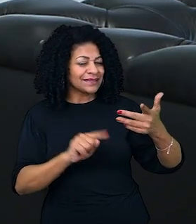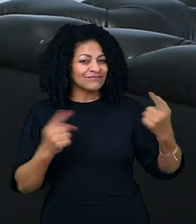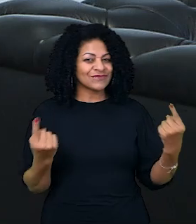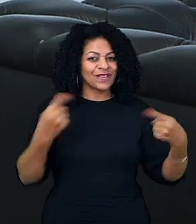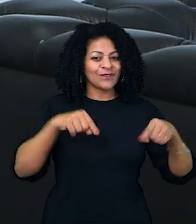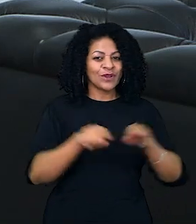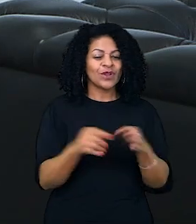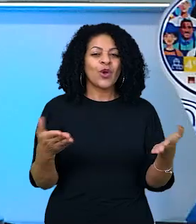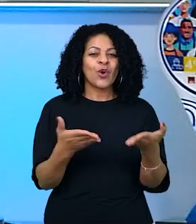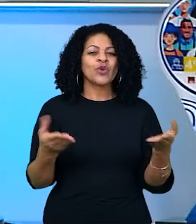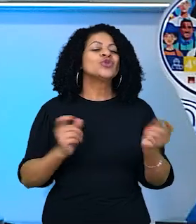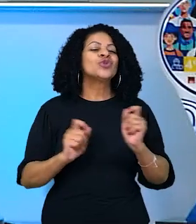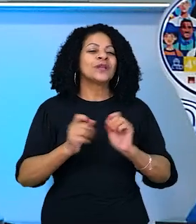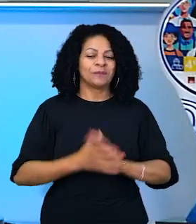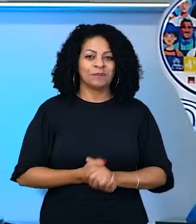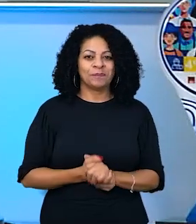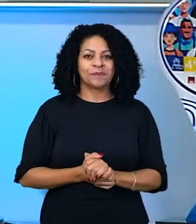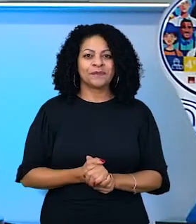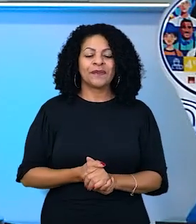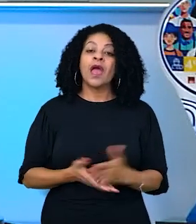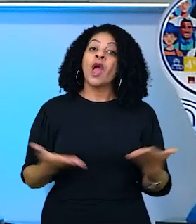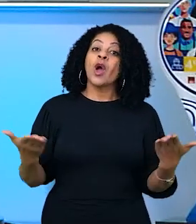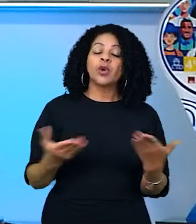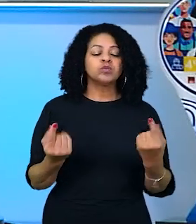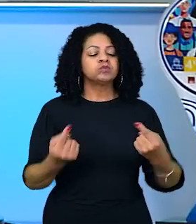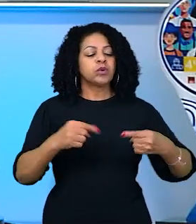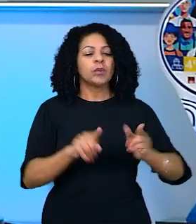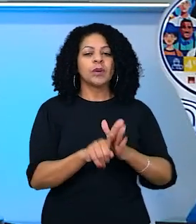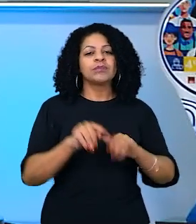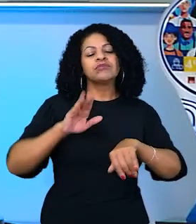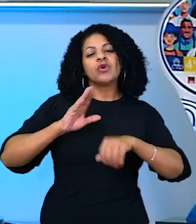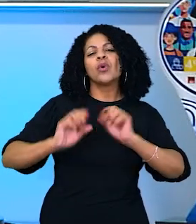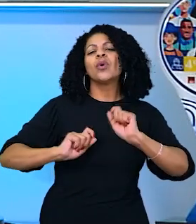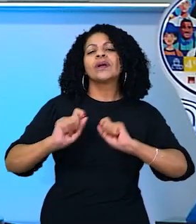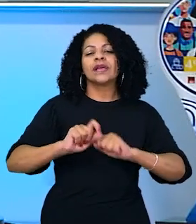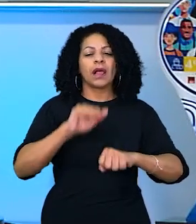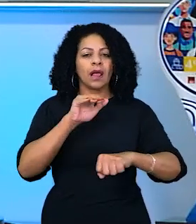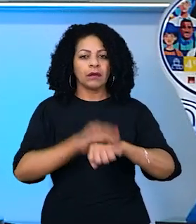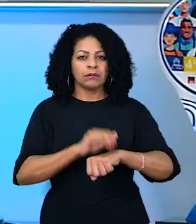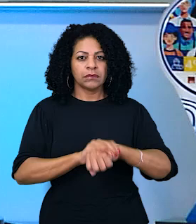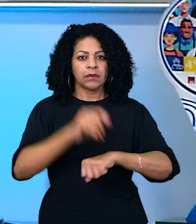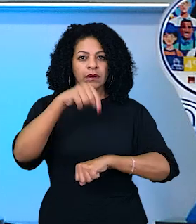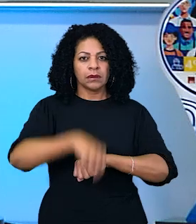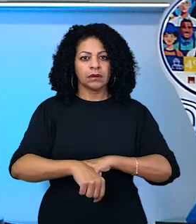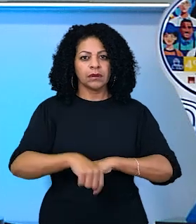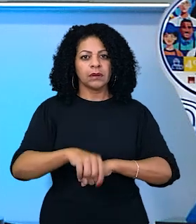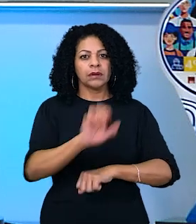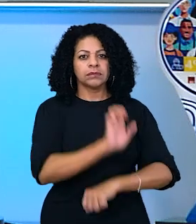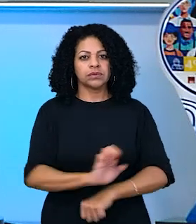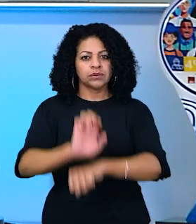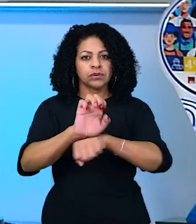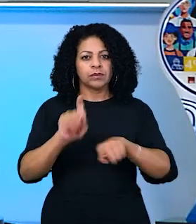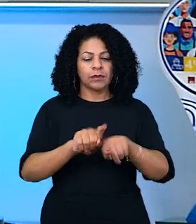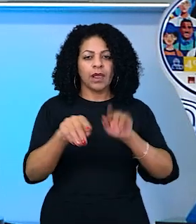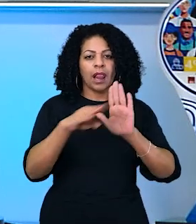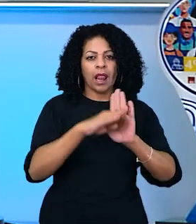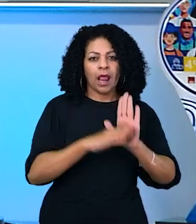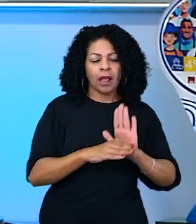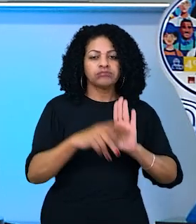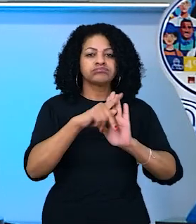programa atualmente? O desafio do momento é fazer com que esse status de programa